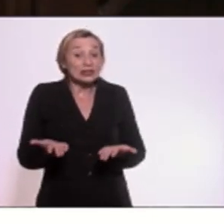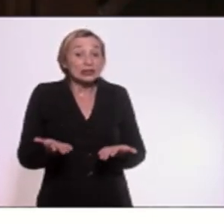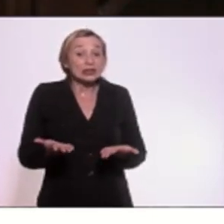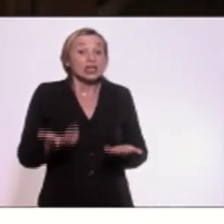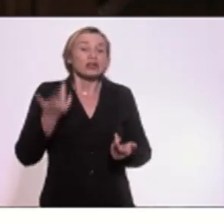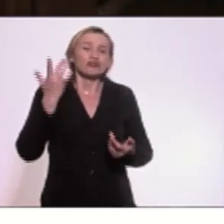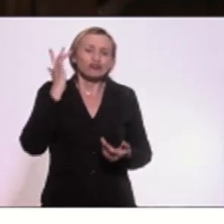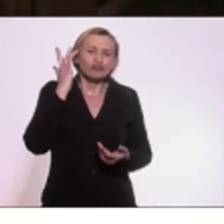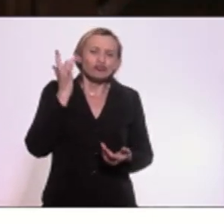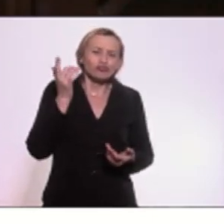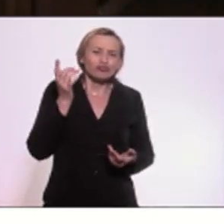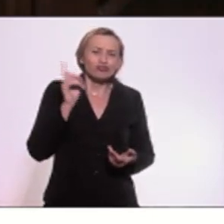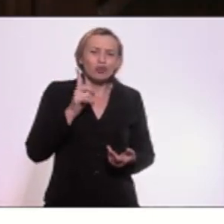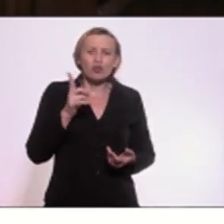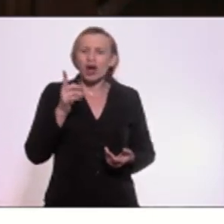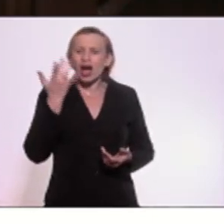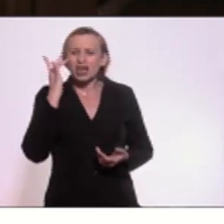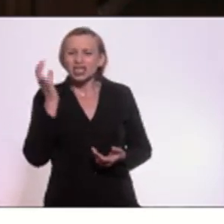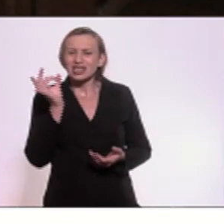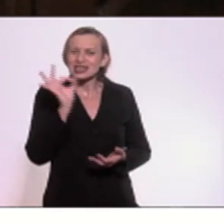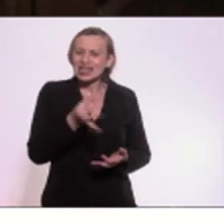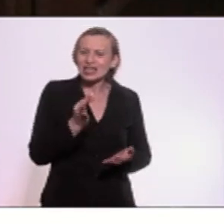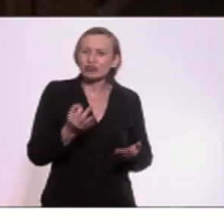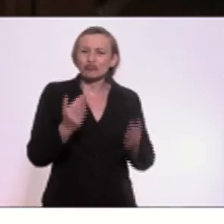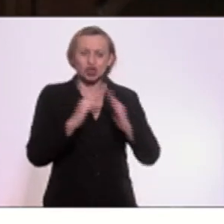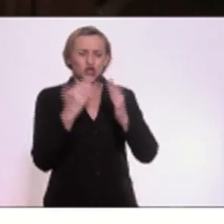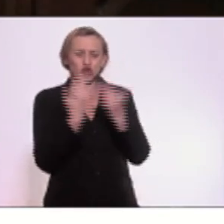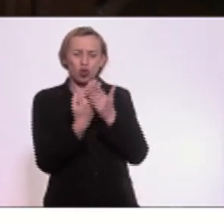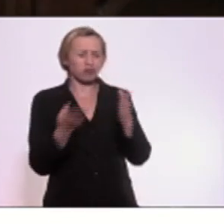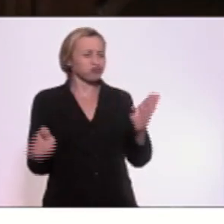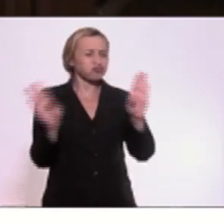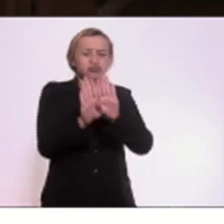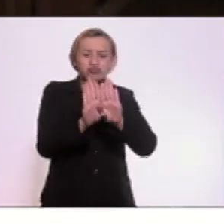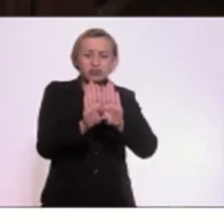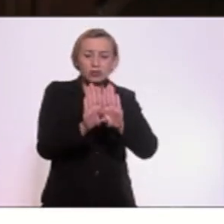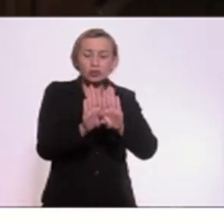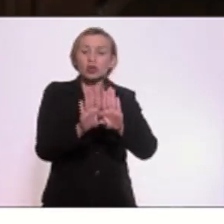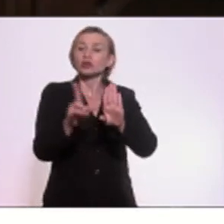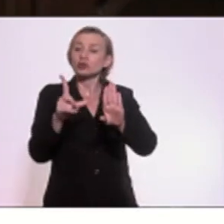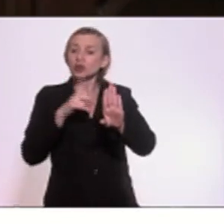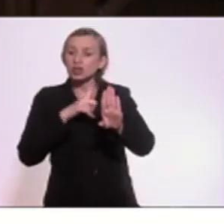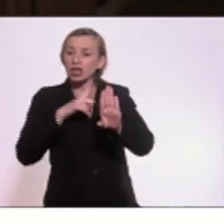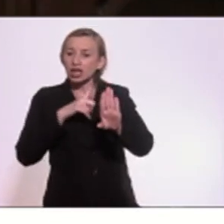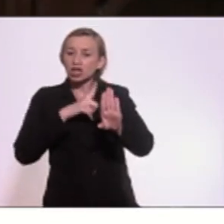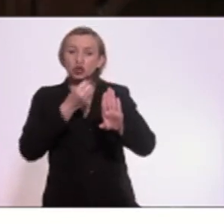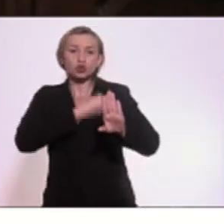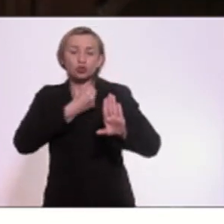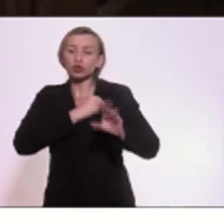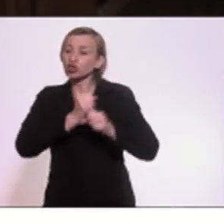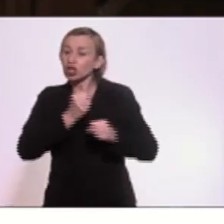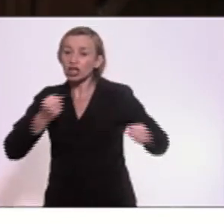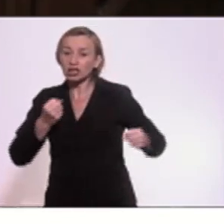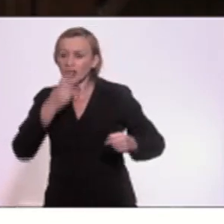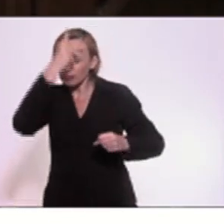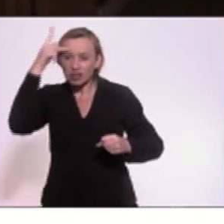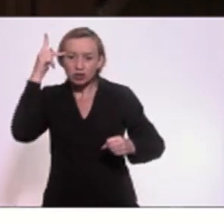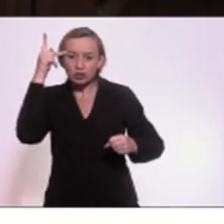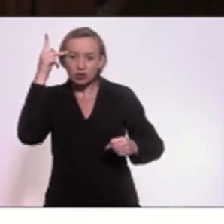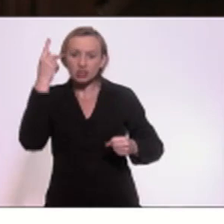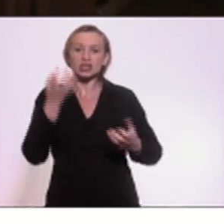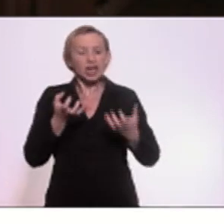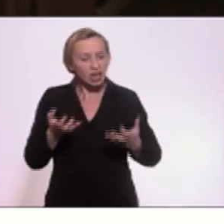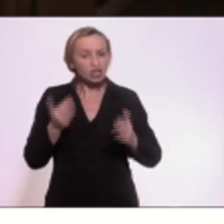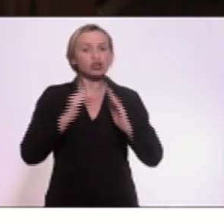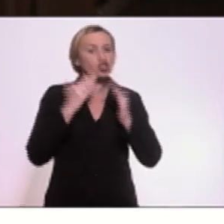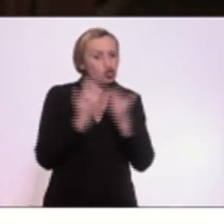razoável que escolas sejam fechadas quando há registros de demanda de vagas naquela região,